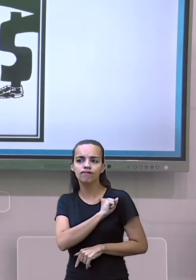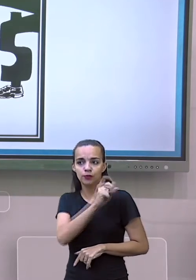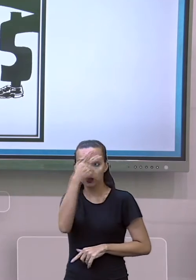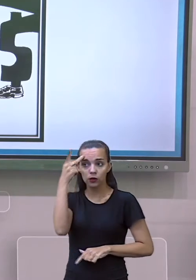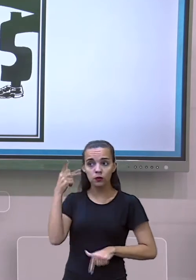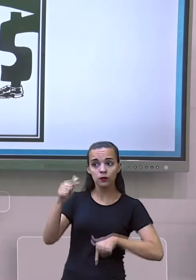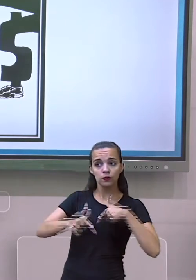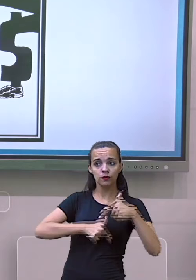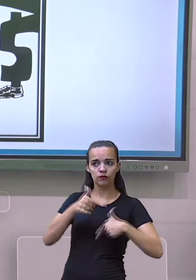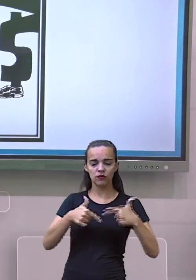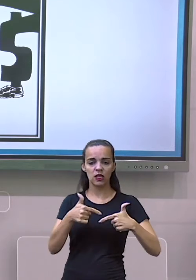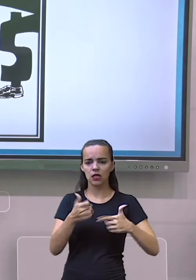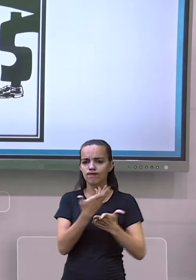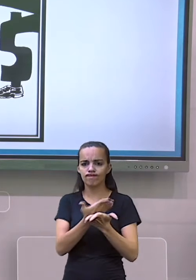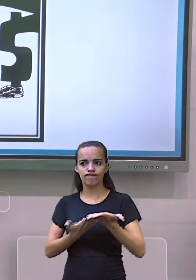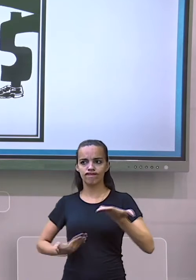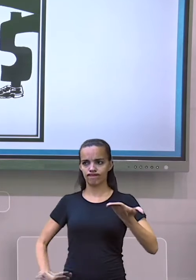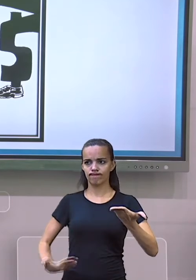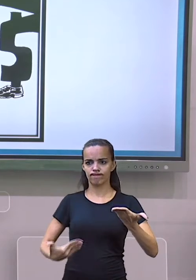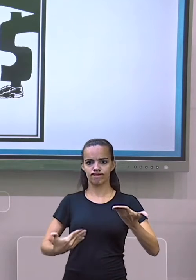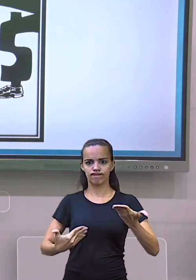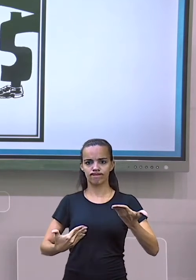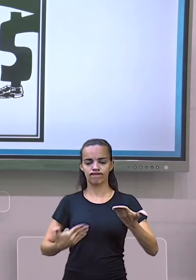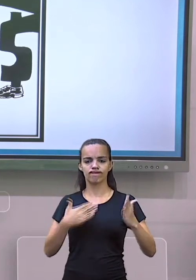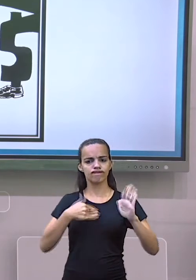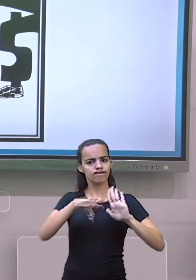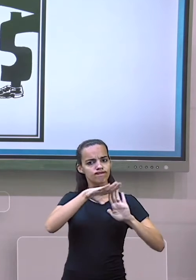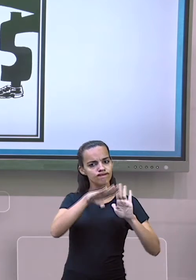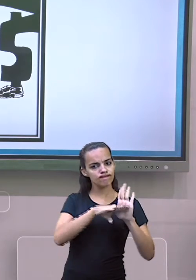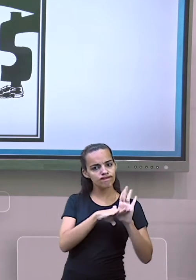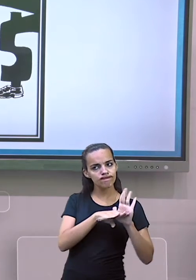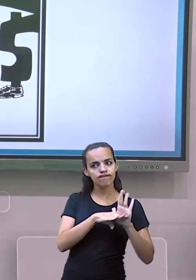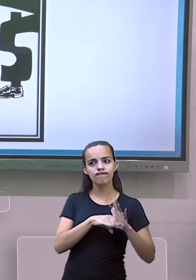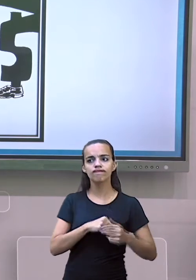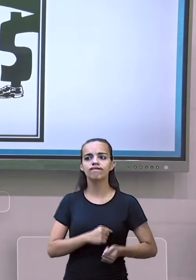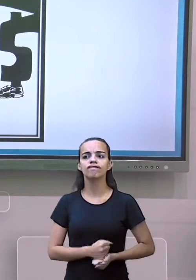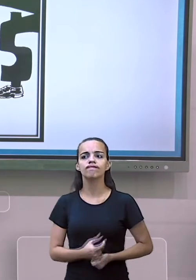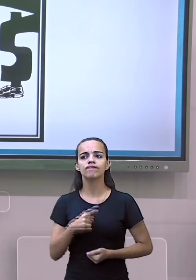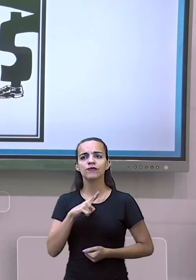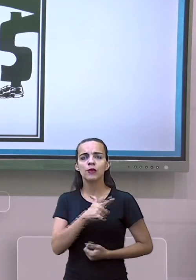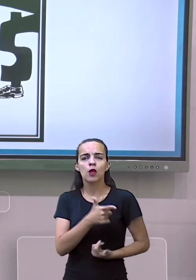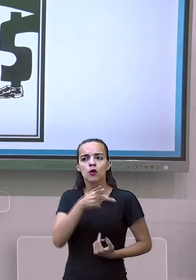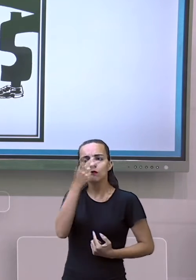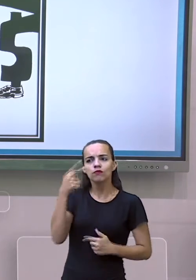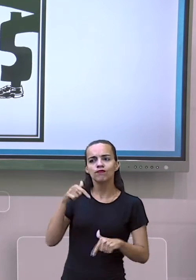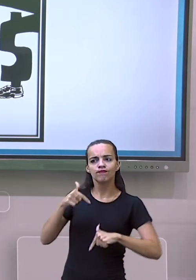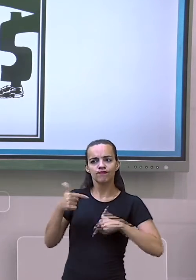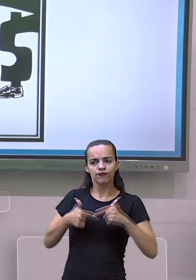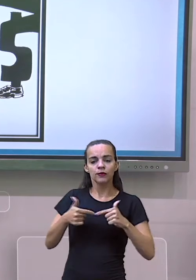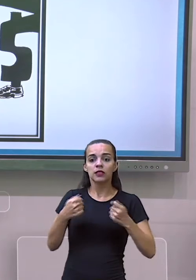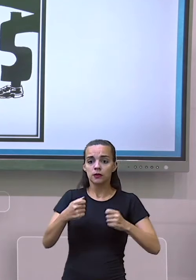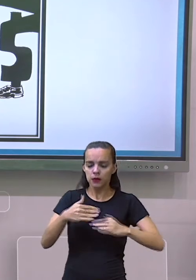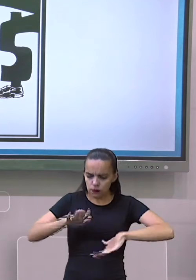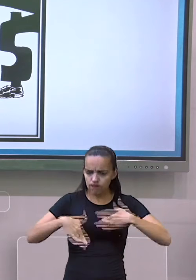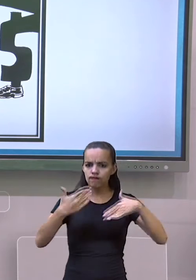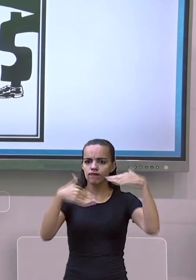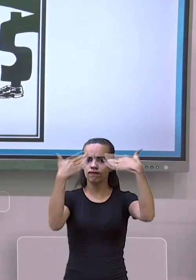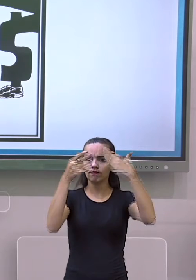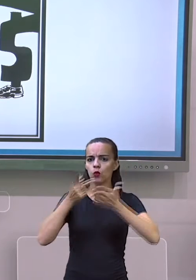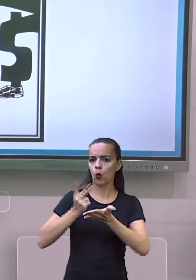trabalhadores não podem perder, não podem se calar. É uma luta de progressão,